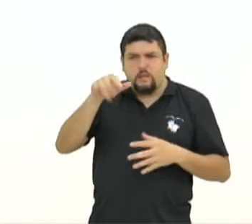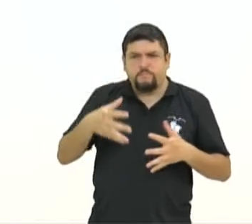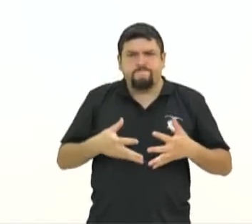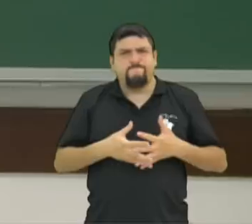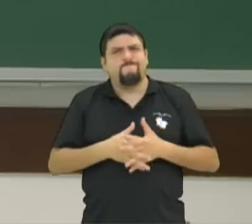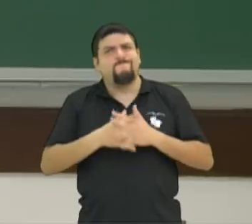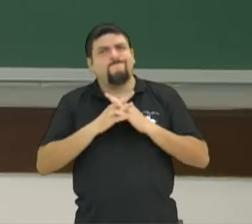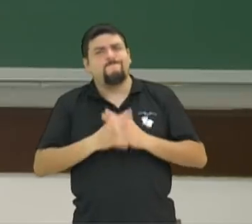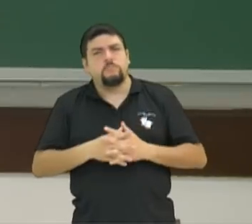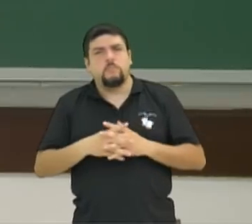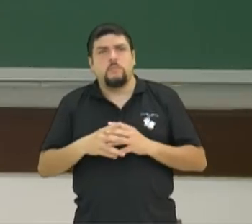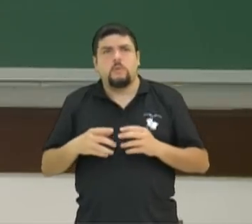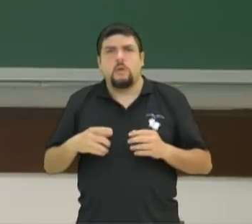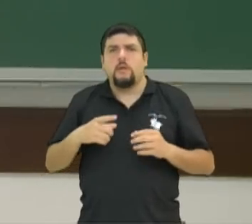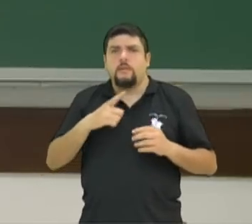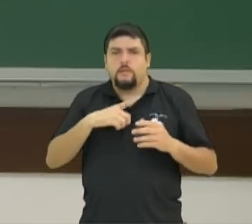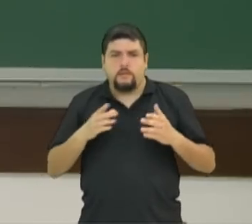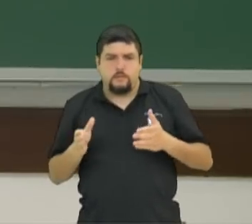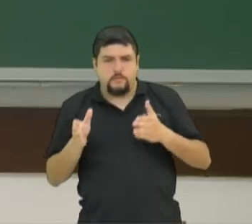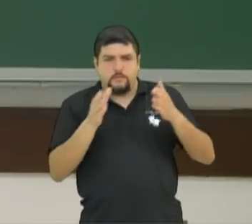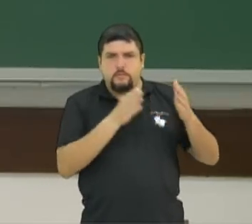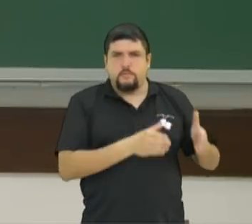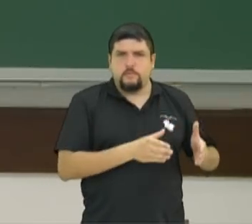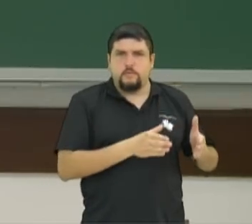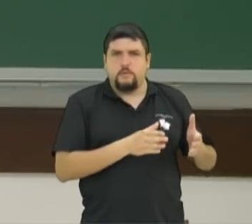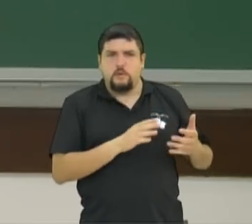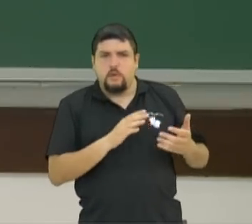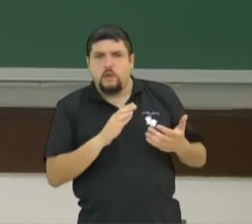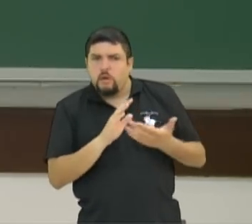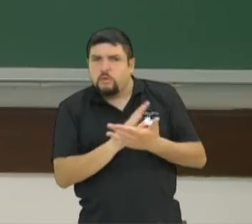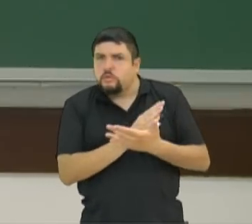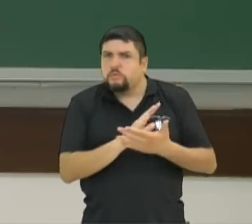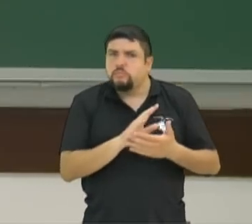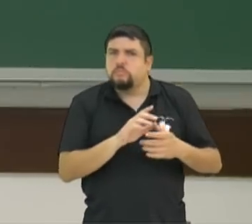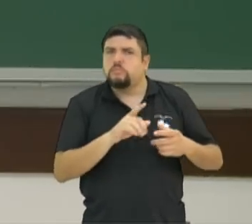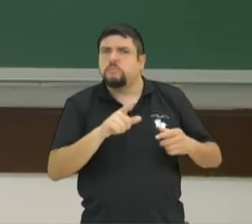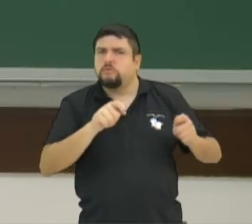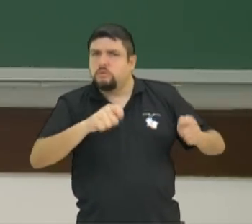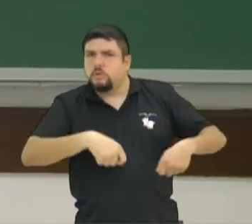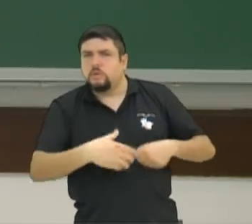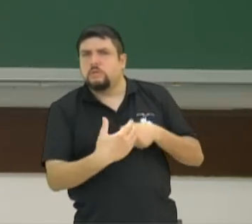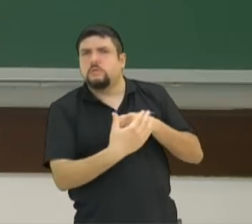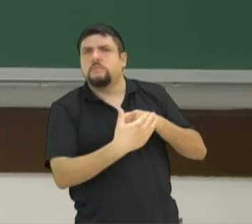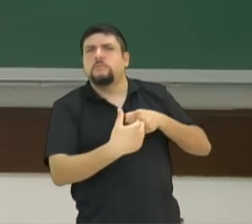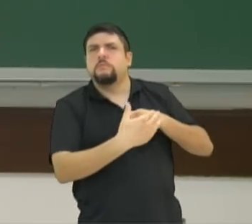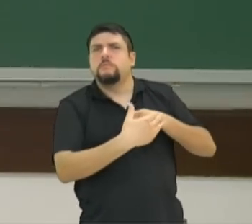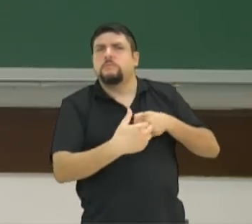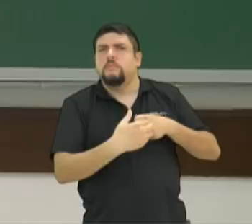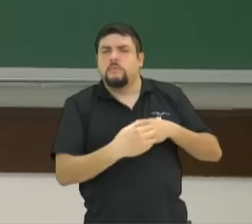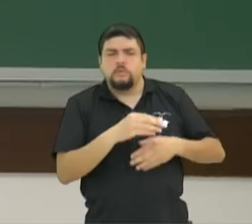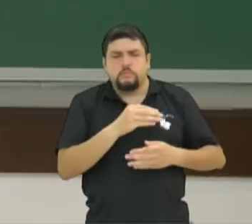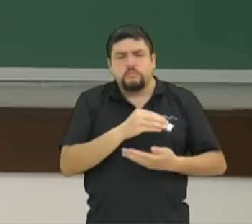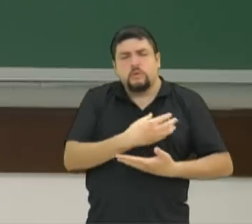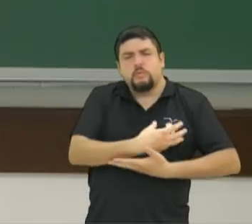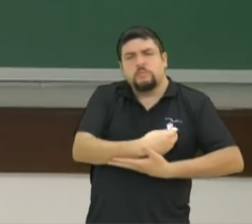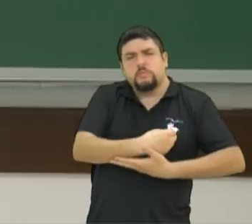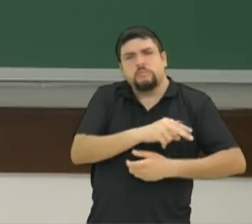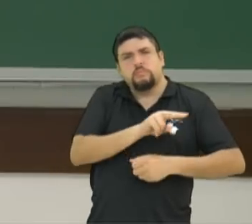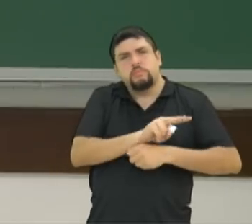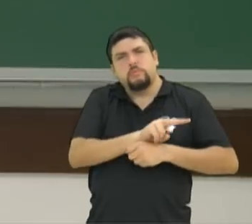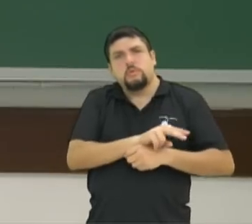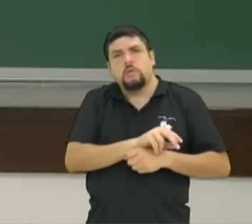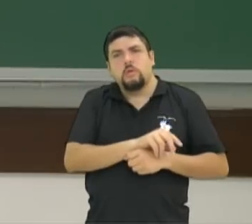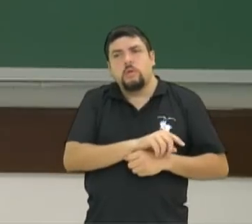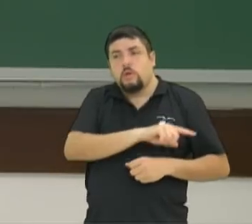eu tenho esse negro em que havia uma relação de afeto, né, com quem ele amamentava, ou com quem ele cuidava, e ao mesmo tempo eu tenho essa